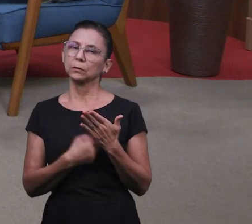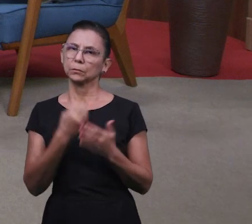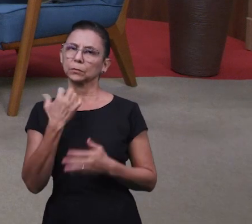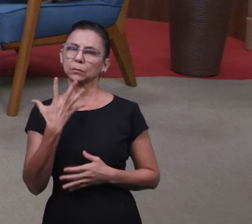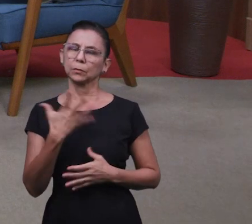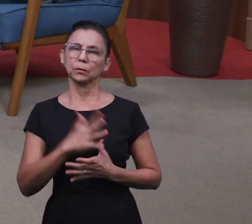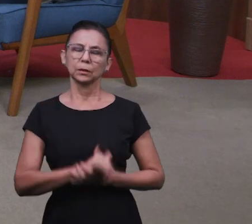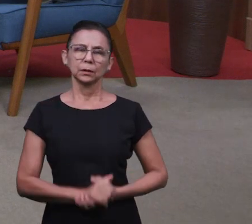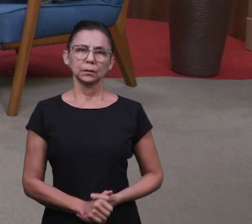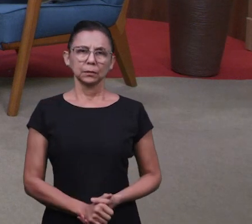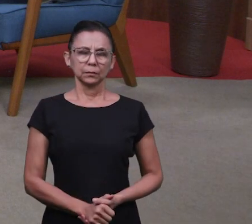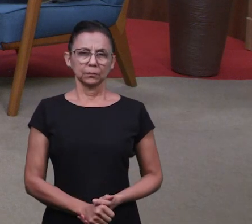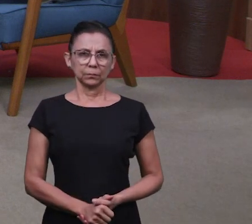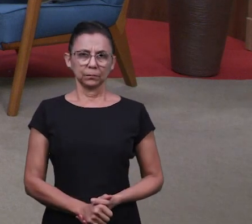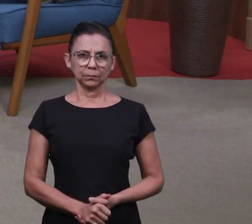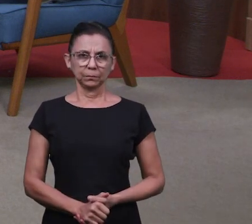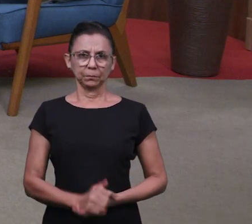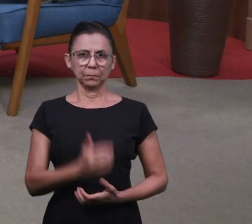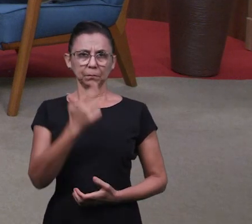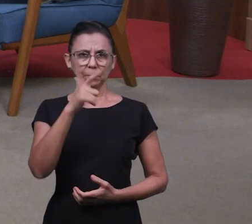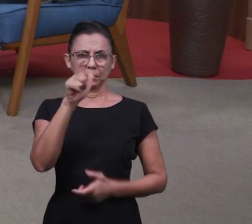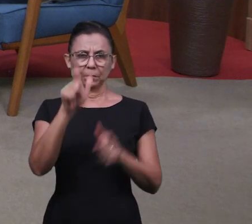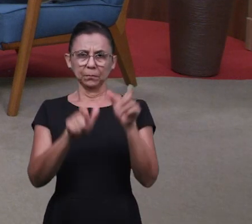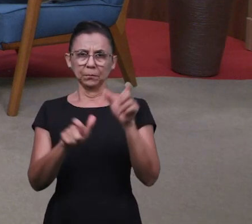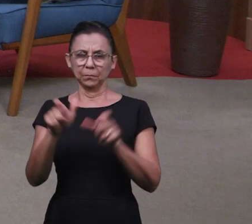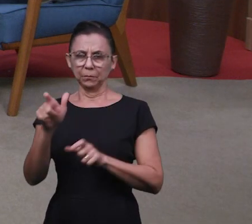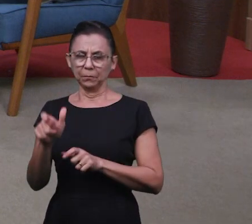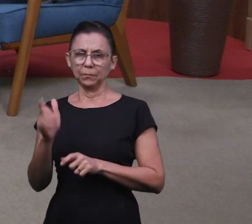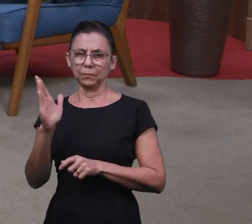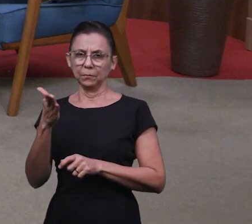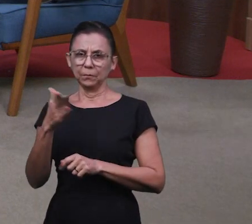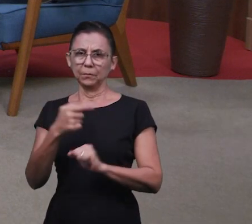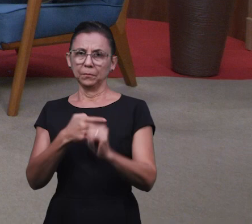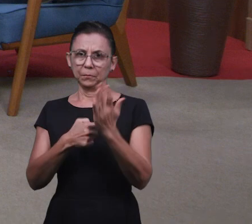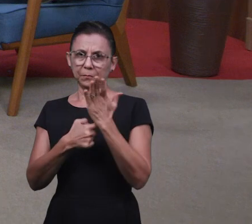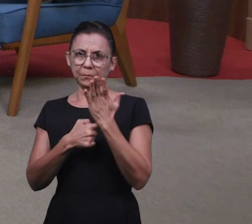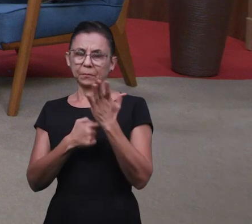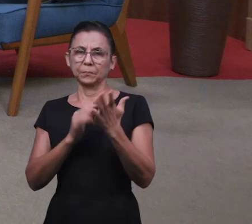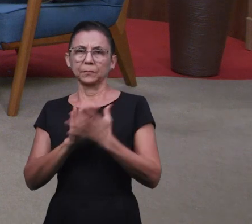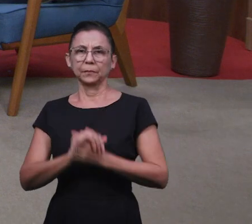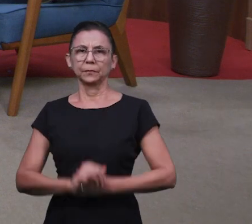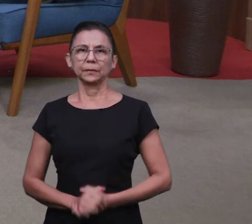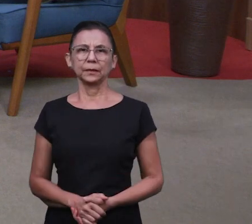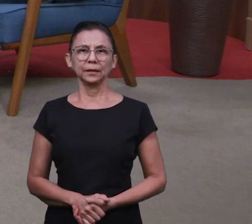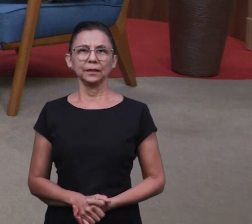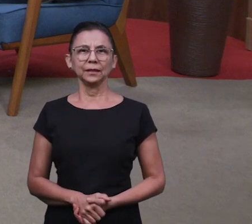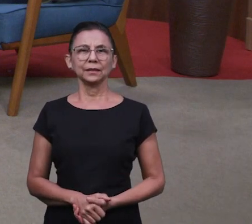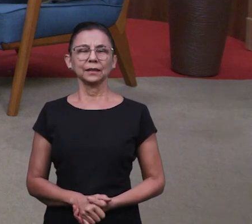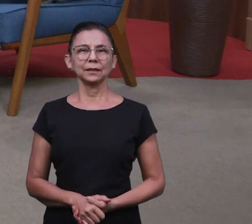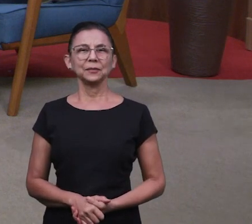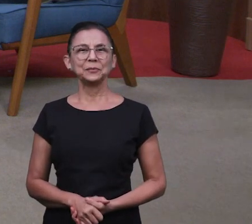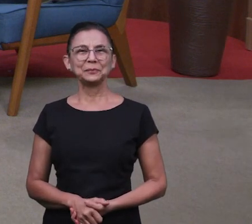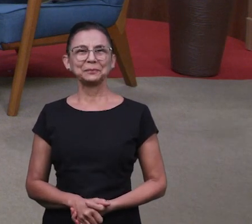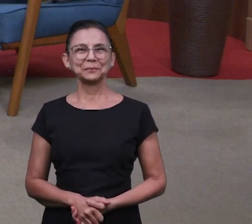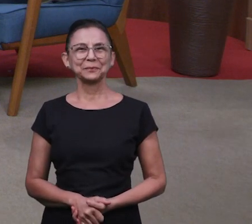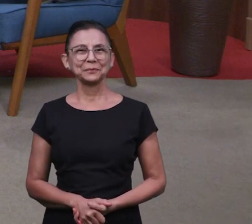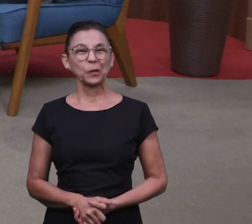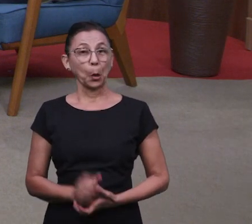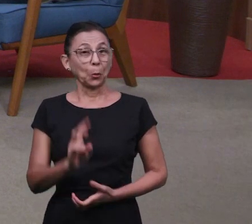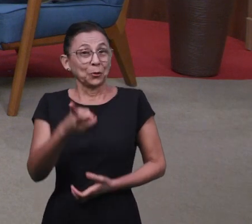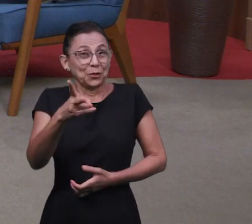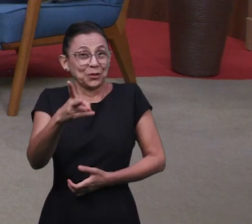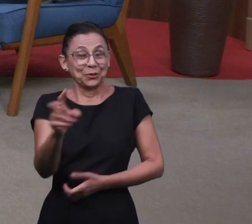pessoas, os outros irmãos que enviaram também os seus comentários, nos ajudaram a fazer essa edição deste quadro. Então, não deixe